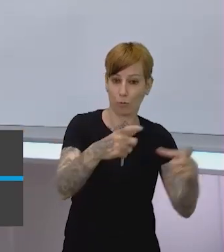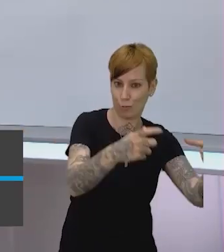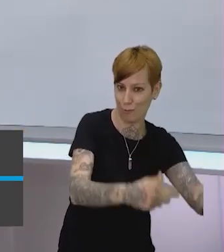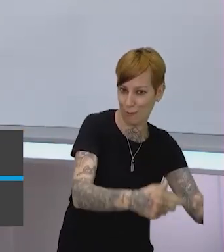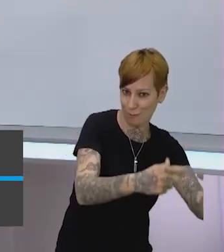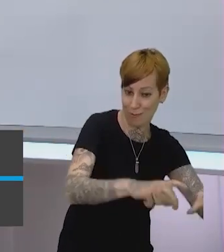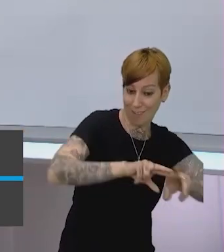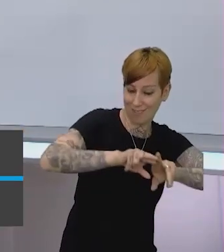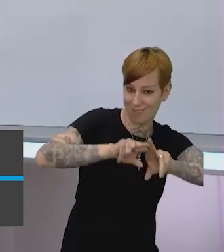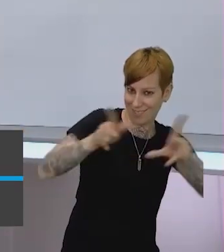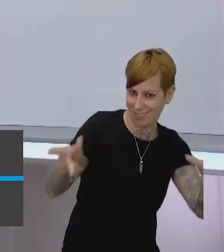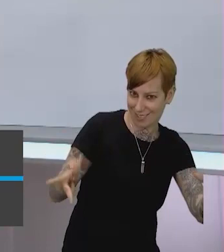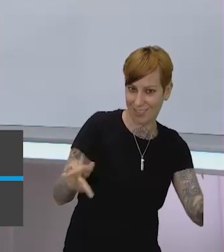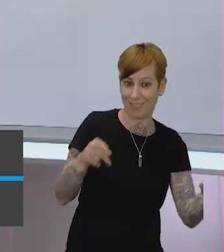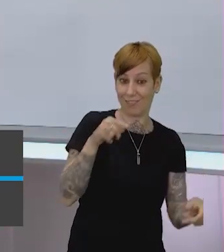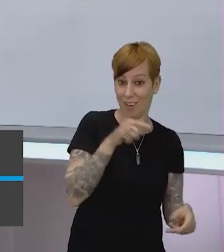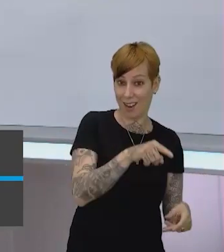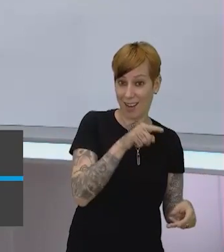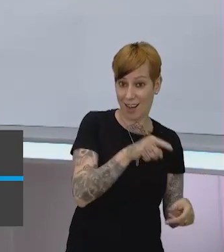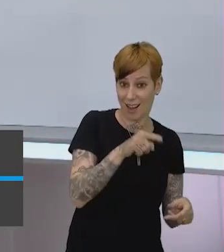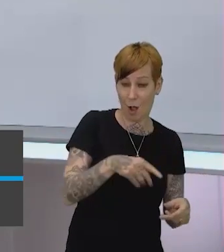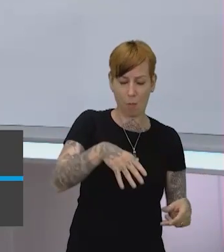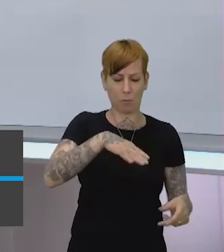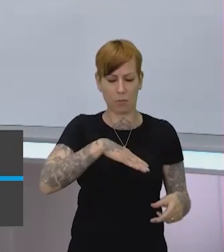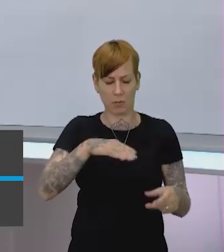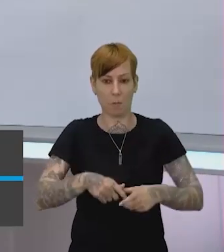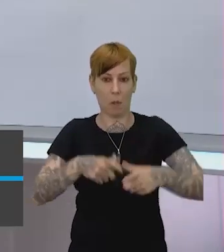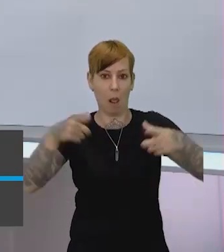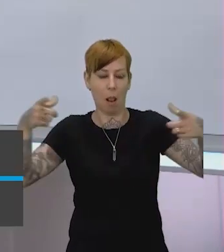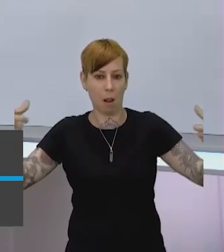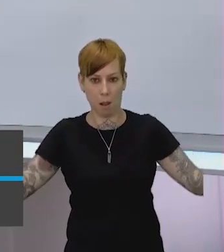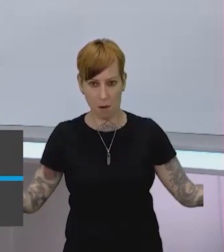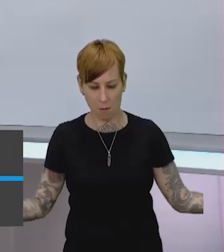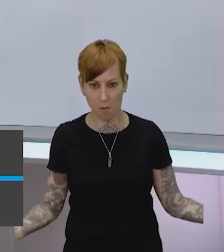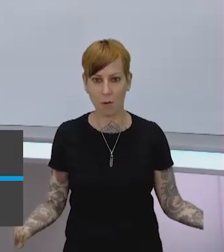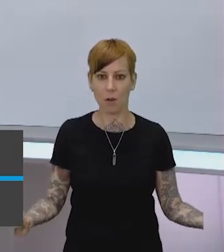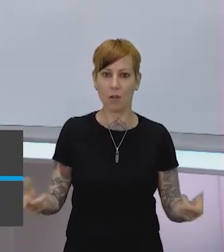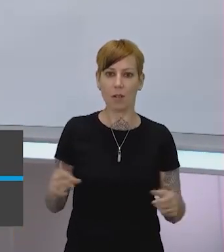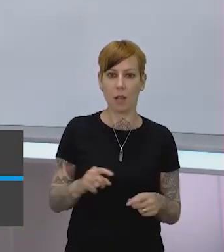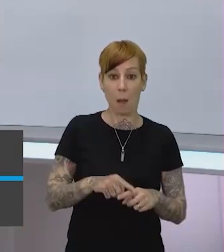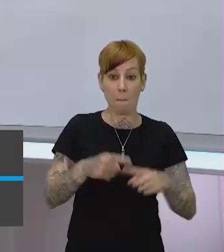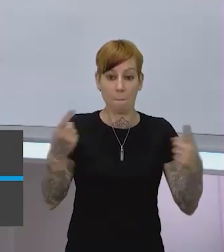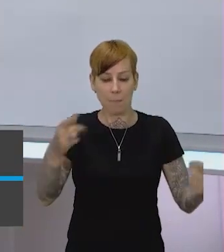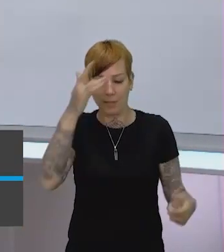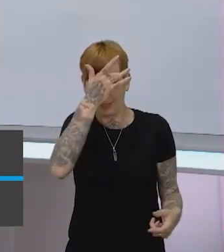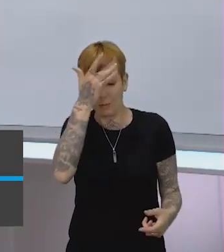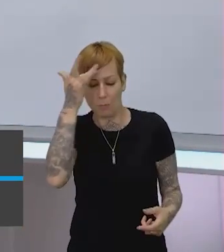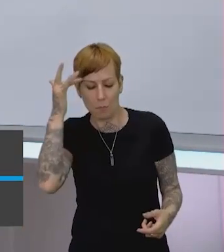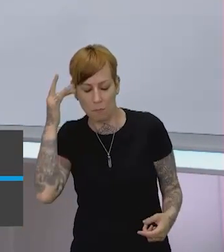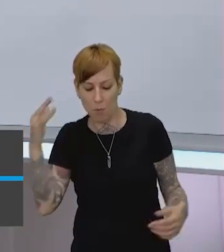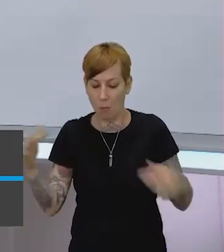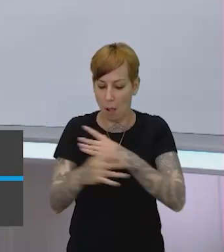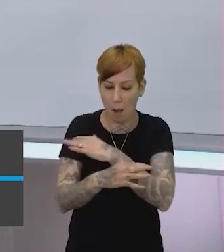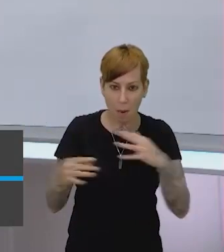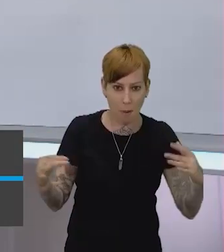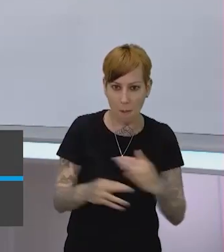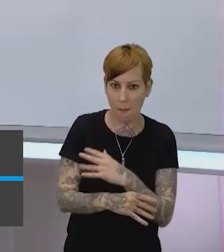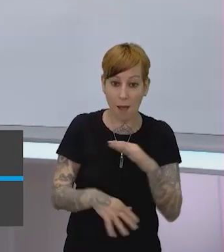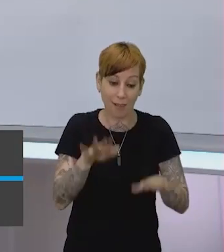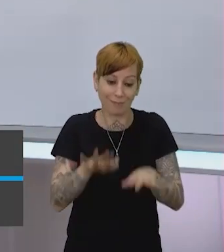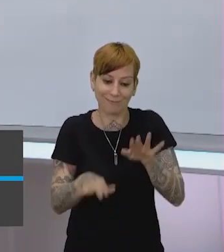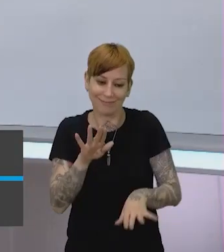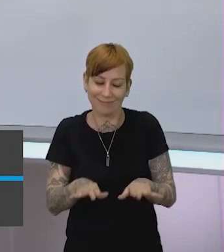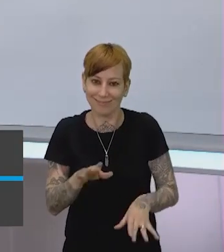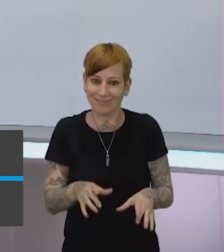lugar completamente diferente, pode ser um centro mais urbanizado, pode ser mais pessoas, enfim. Nesse